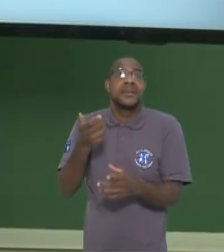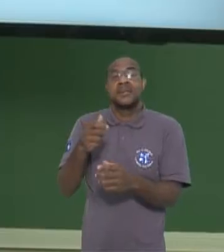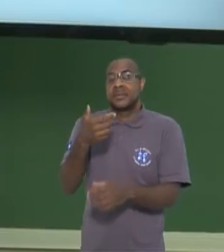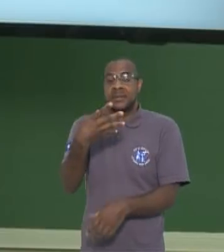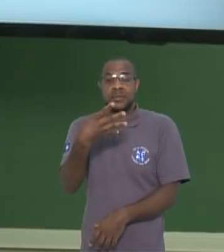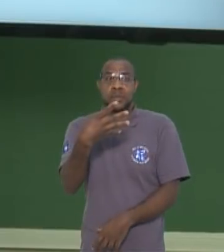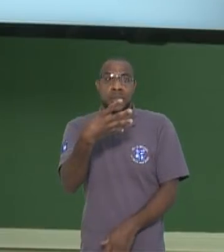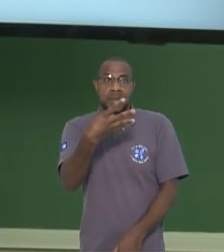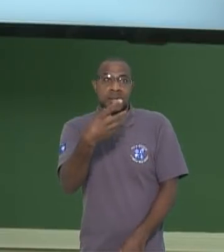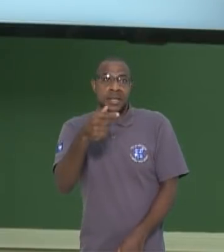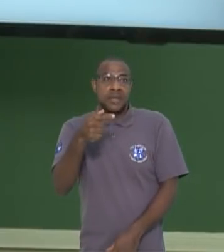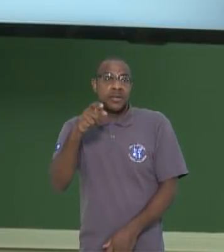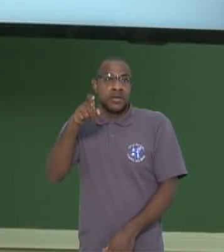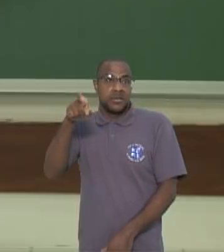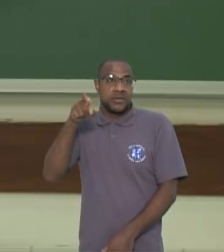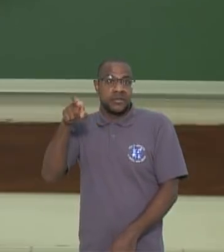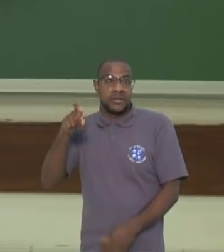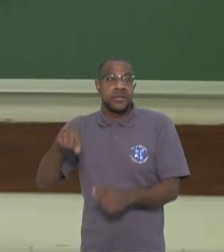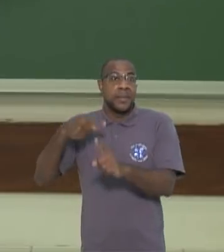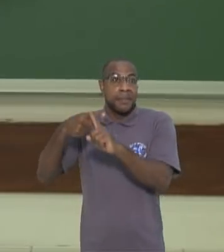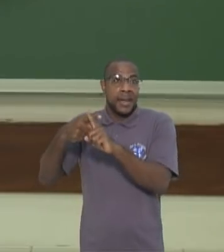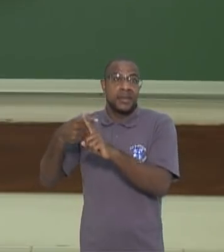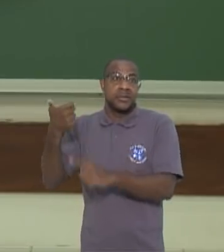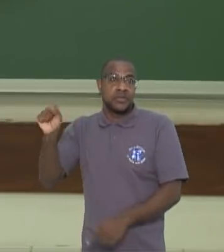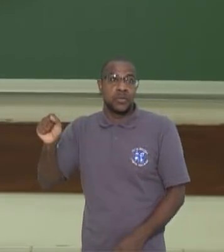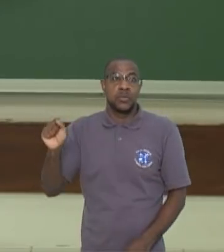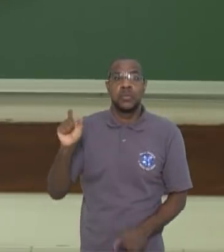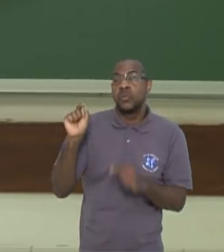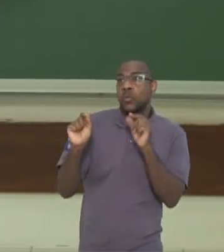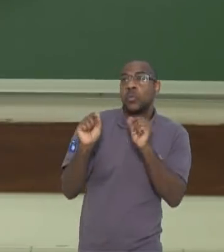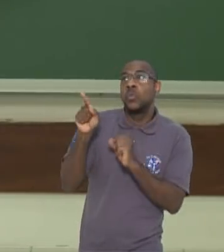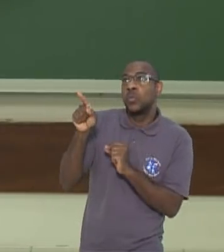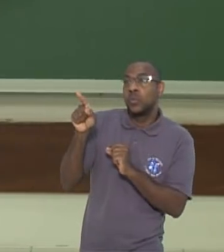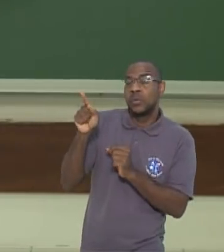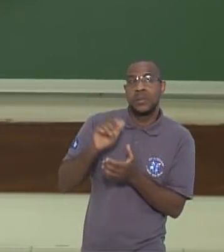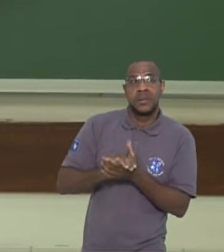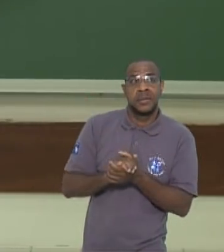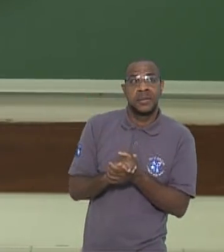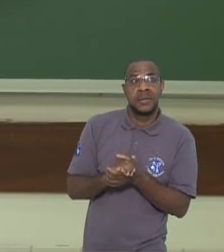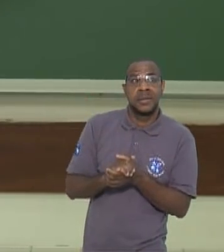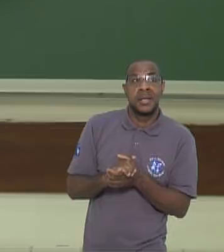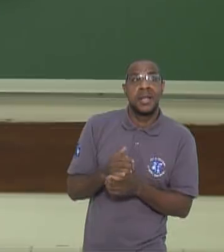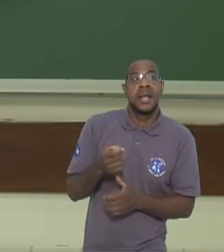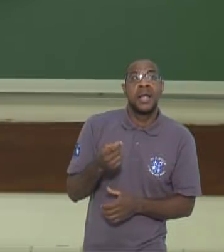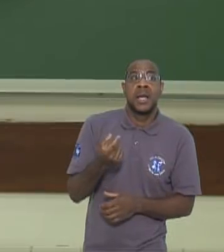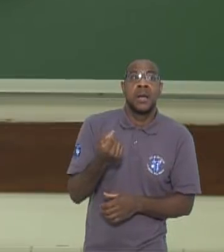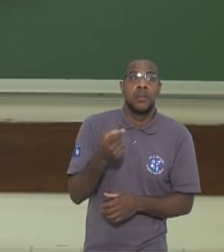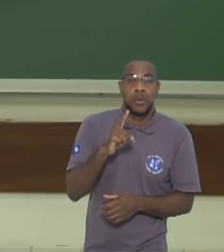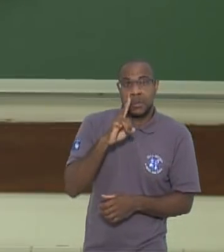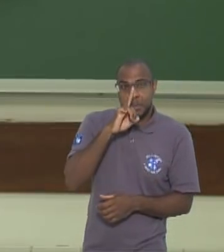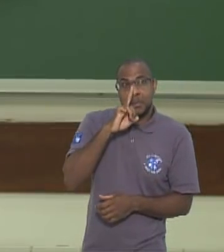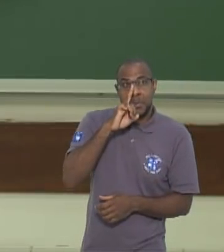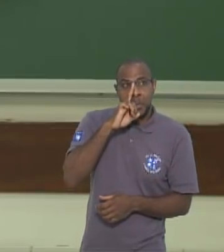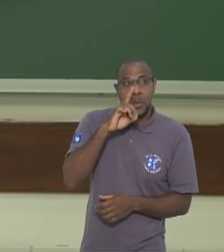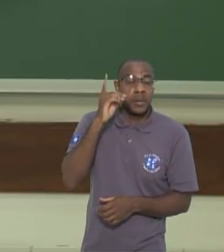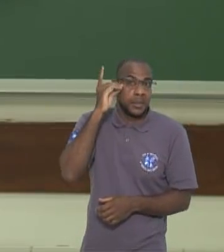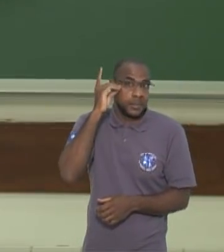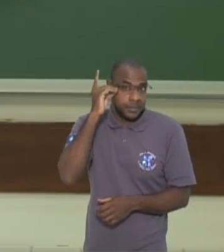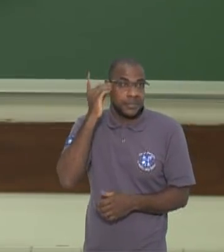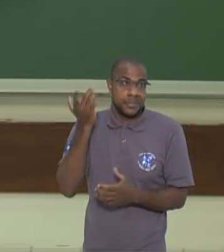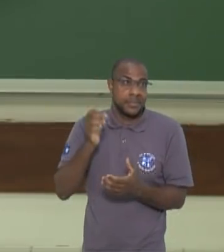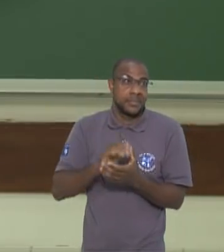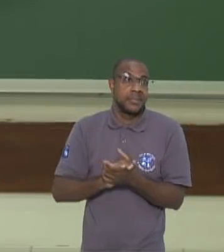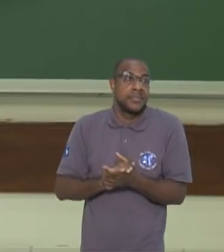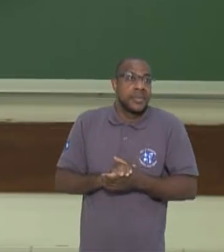mais 18. Esse tipo de trissomia, esse tipo de anomalia cromossômica, ela é um pouco mais grave que a síndrome de Down. A síndrome de Down, a gente tem